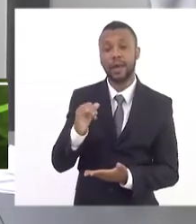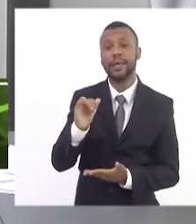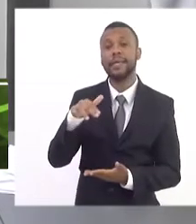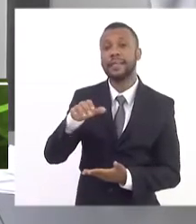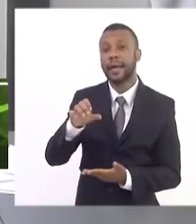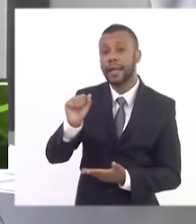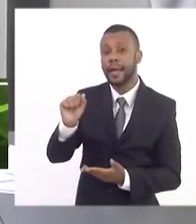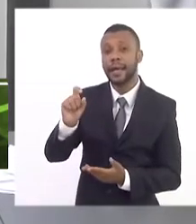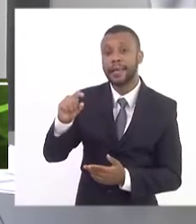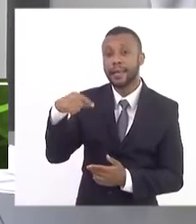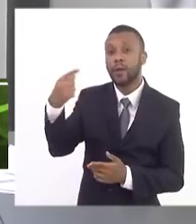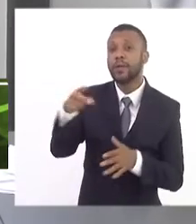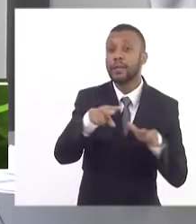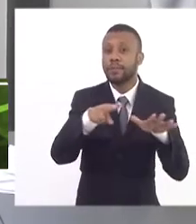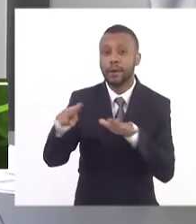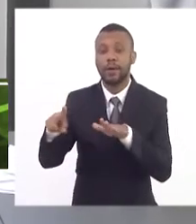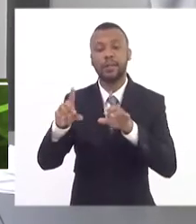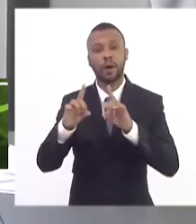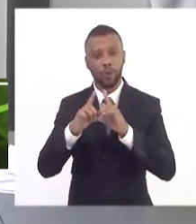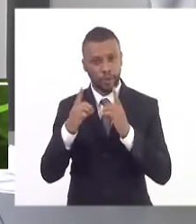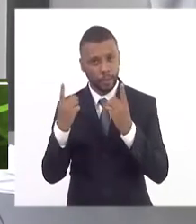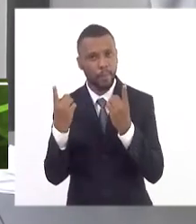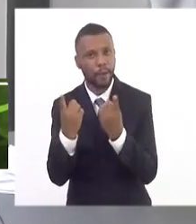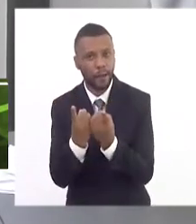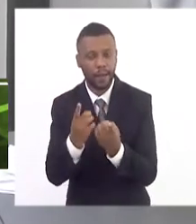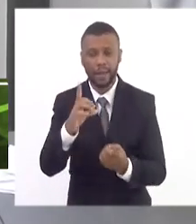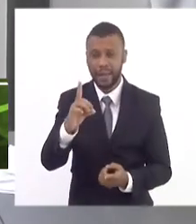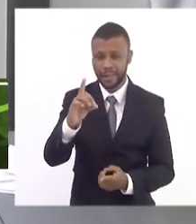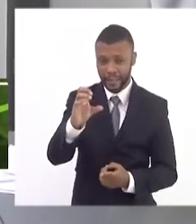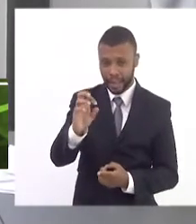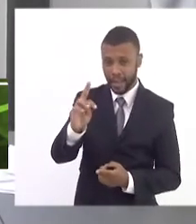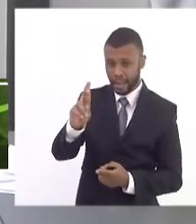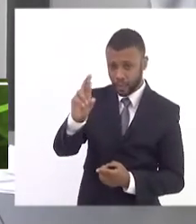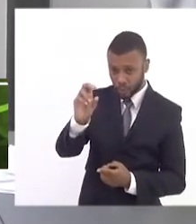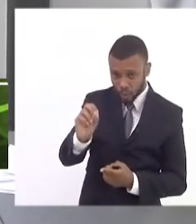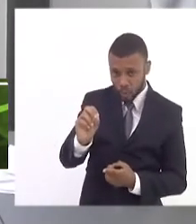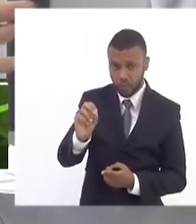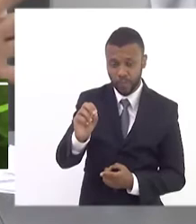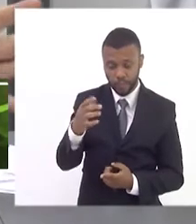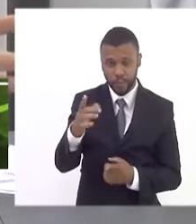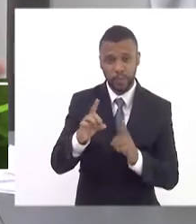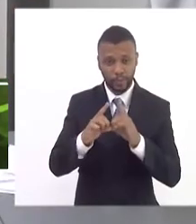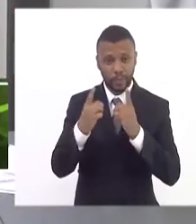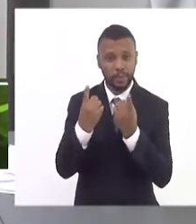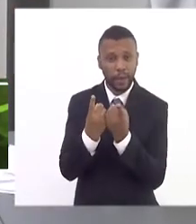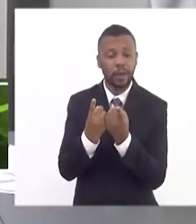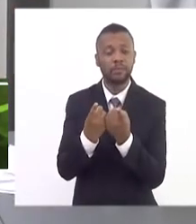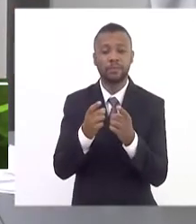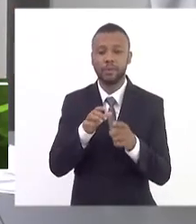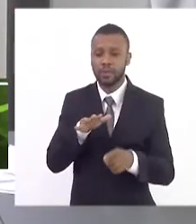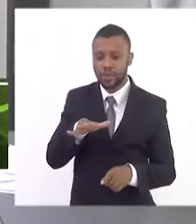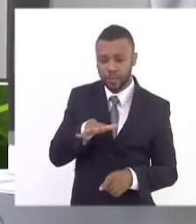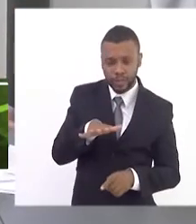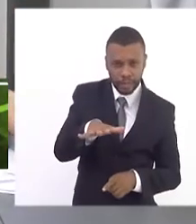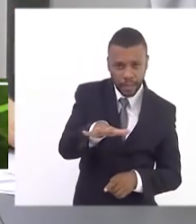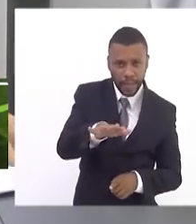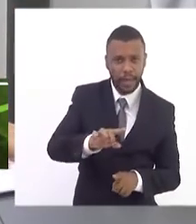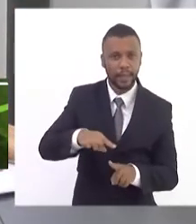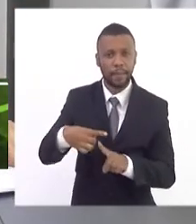o Departamento de Estradas e Rodagens, assim sucessivamente, até pegar toda a